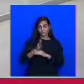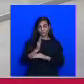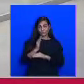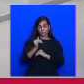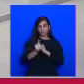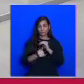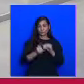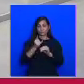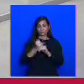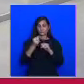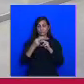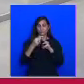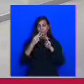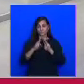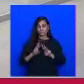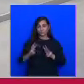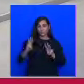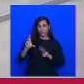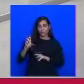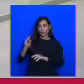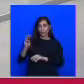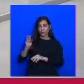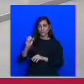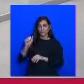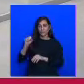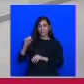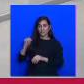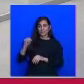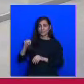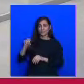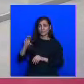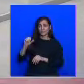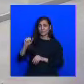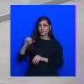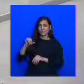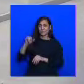acumulado acessando loterias.caixa.gov.br.